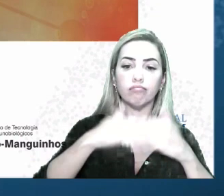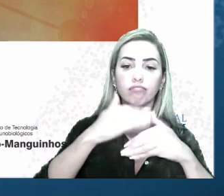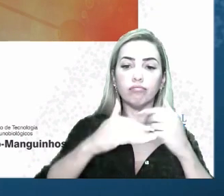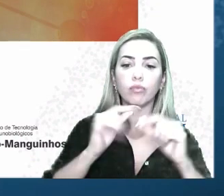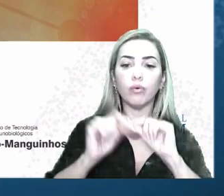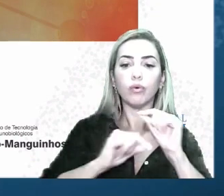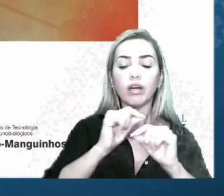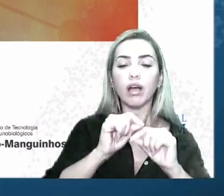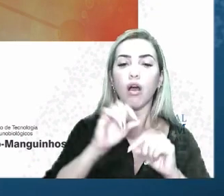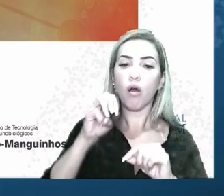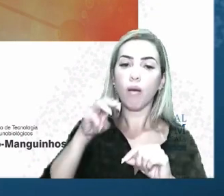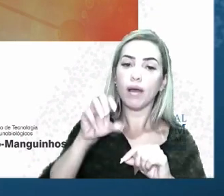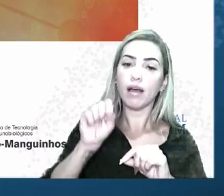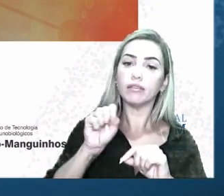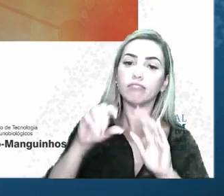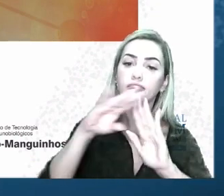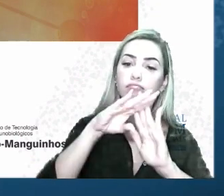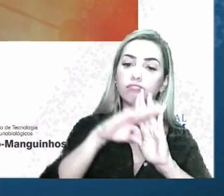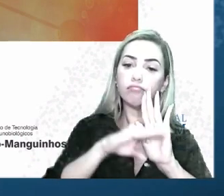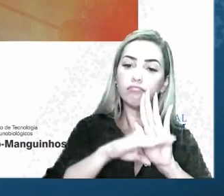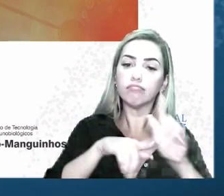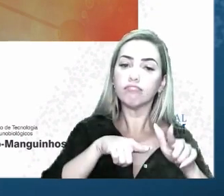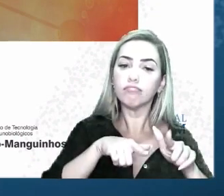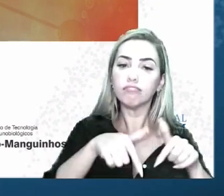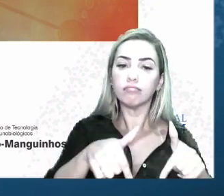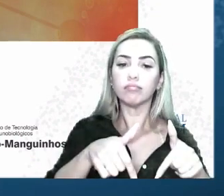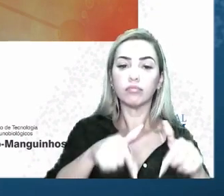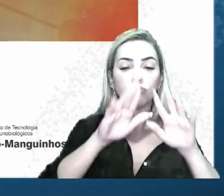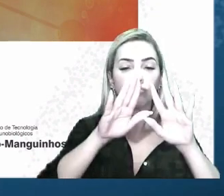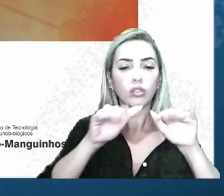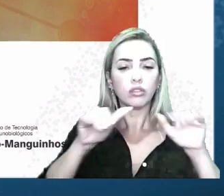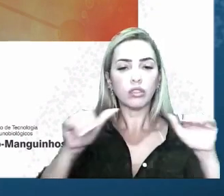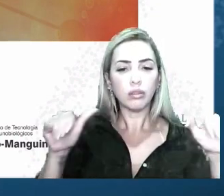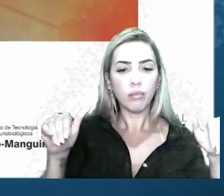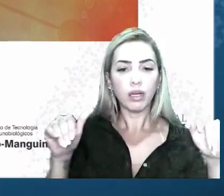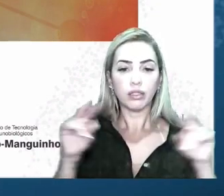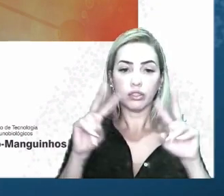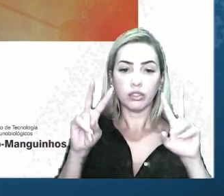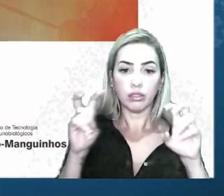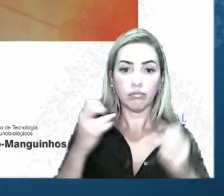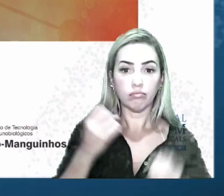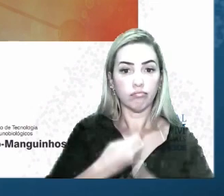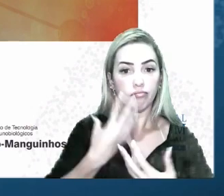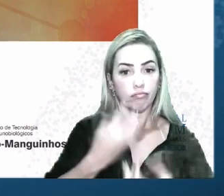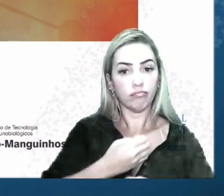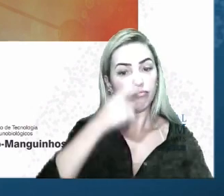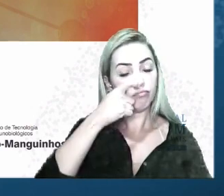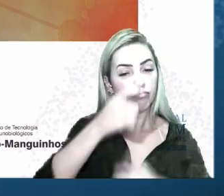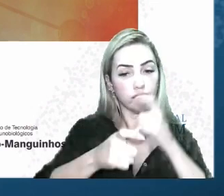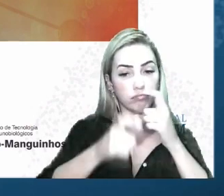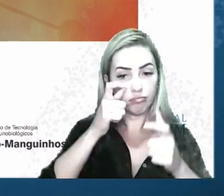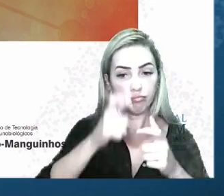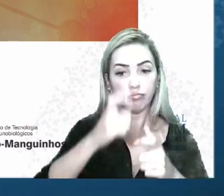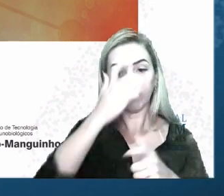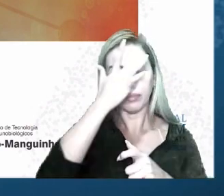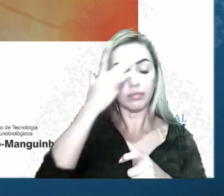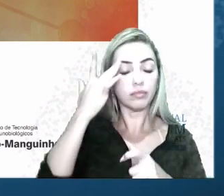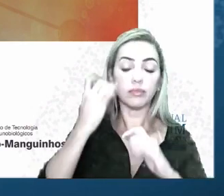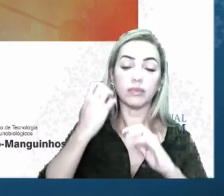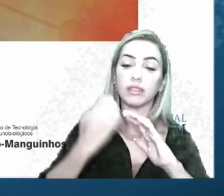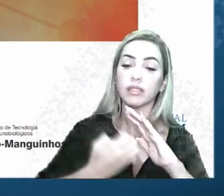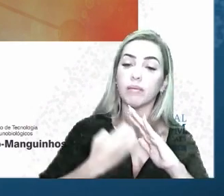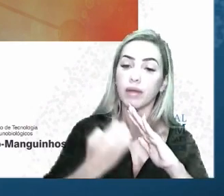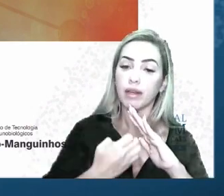Organização Mundial da Saúde a fazer essa chamada de expressão de interesse para empresas